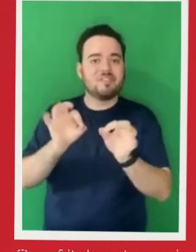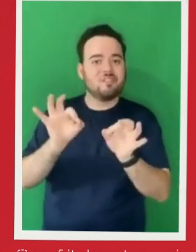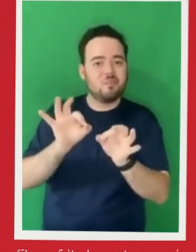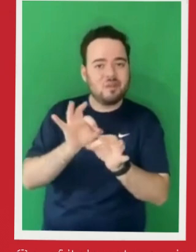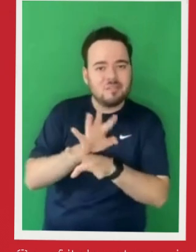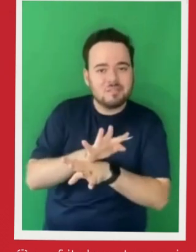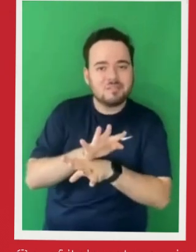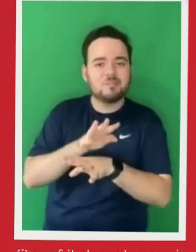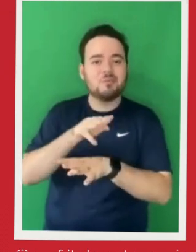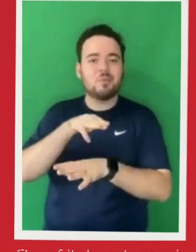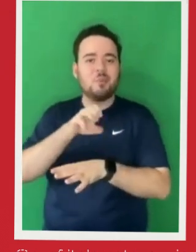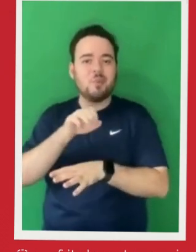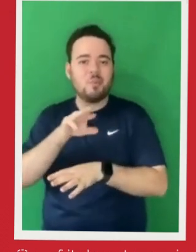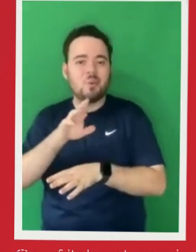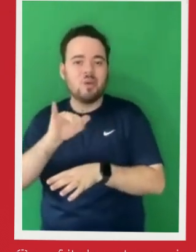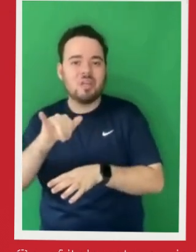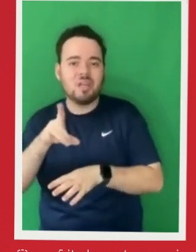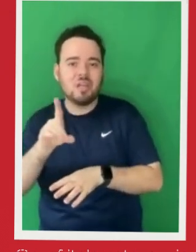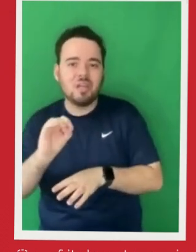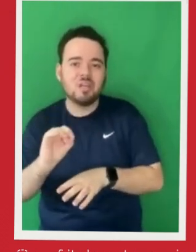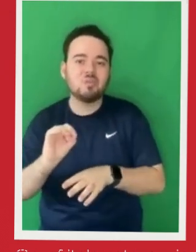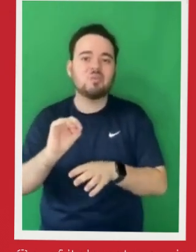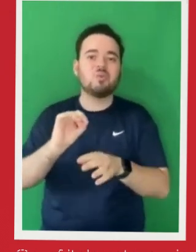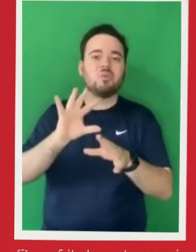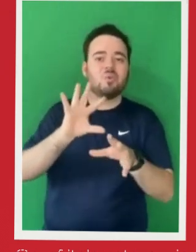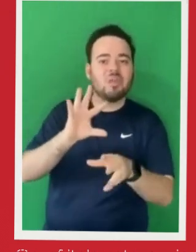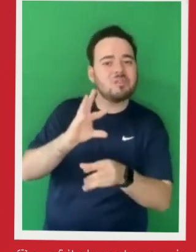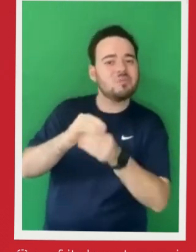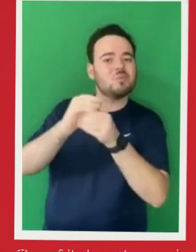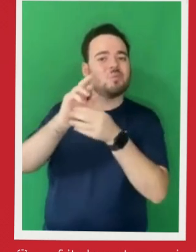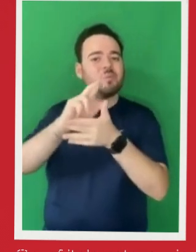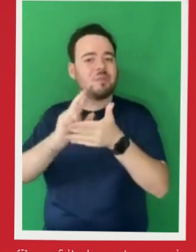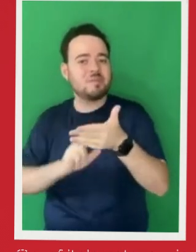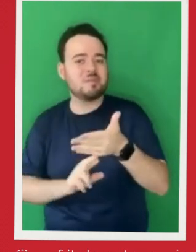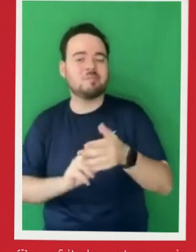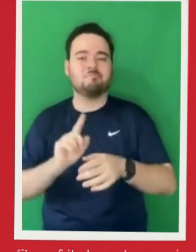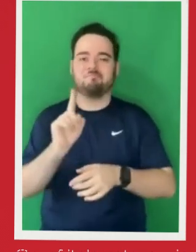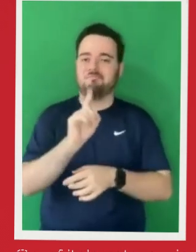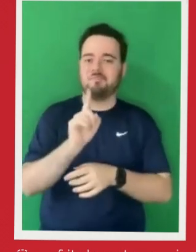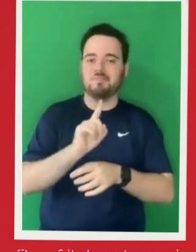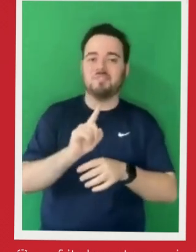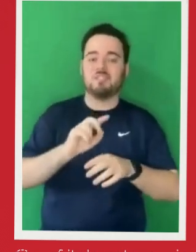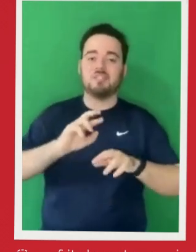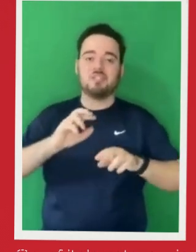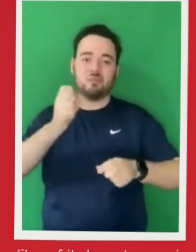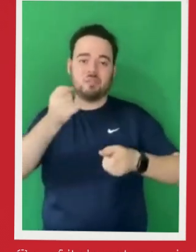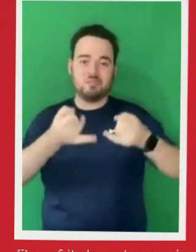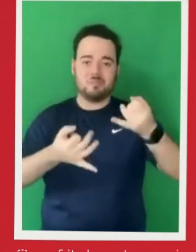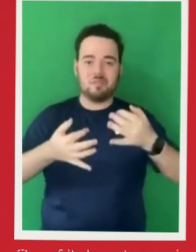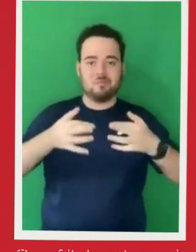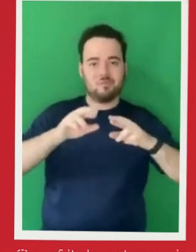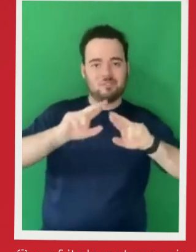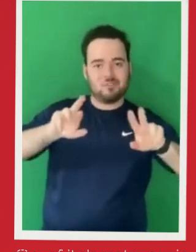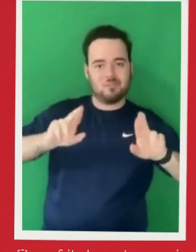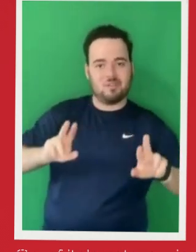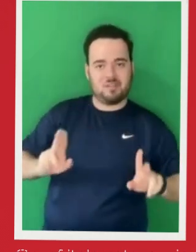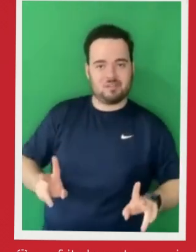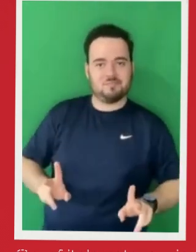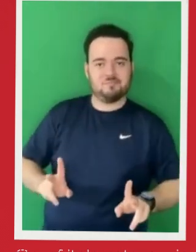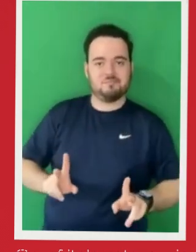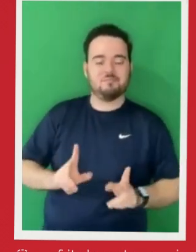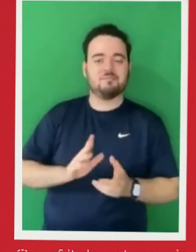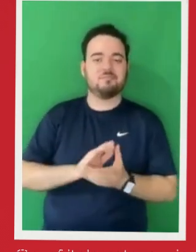vai fazer um fichamento, um memorando, um resumo, uma resenha, que eu explico aqui quais são as diferenças entre elas,